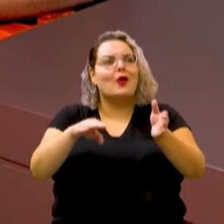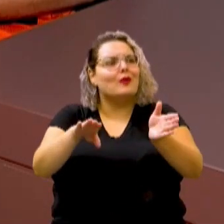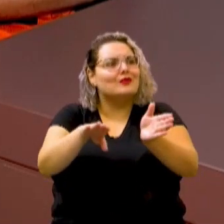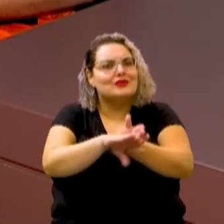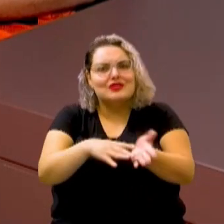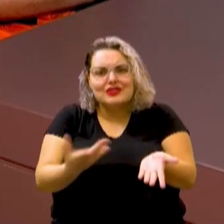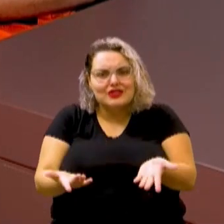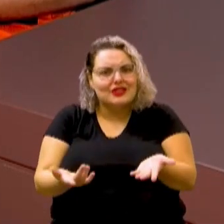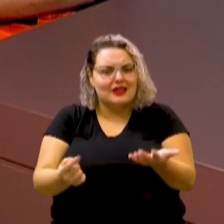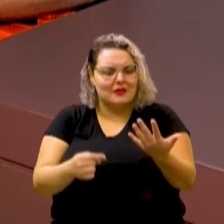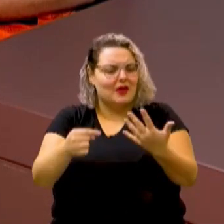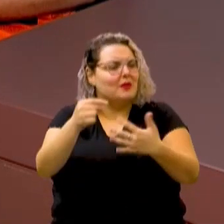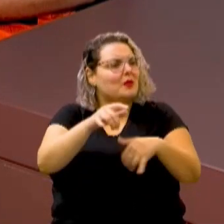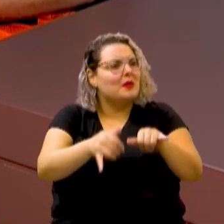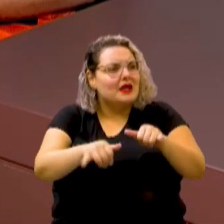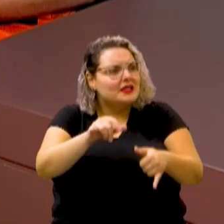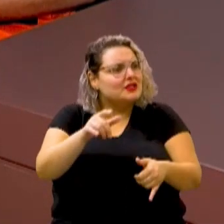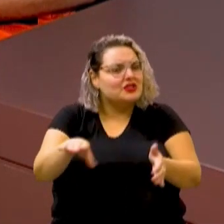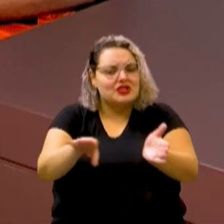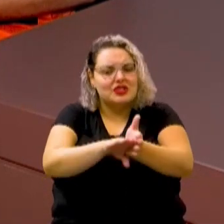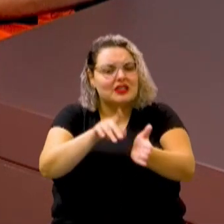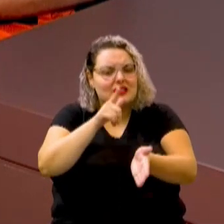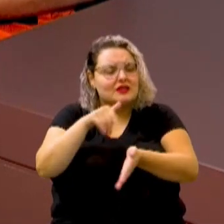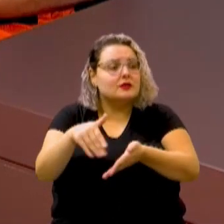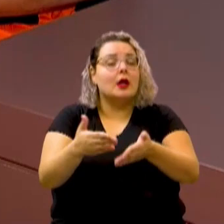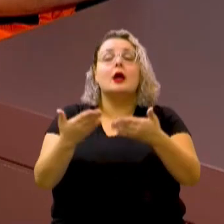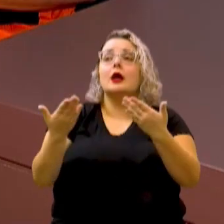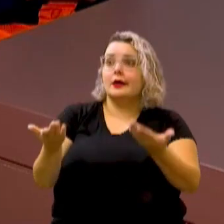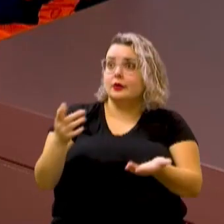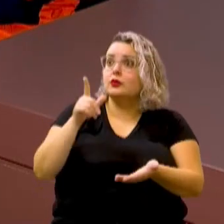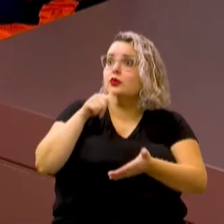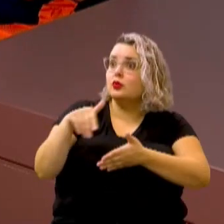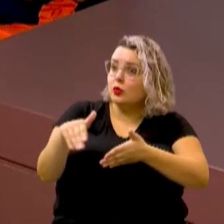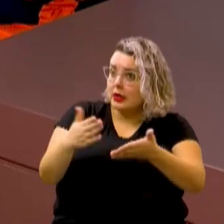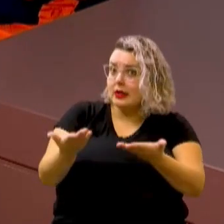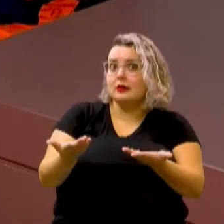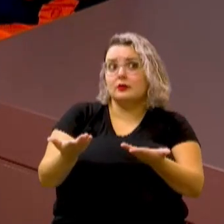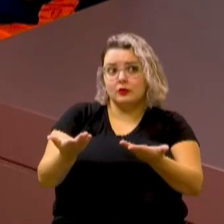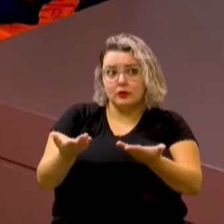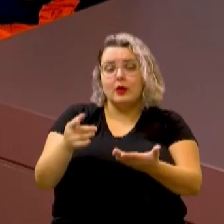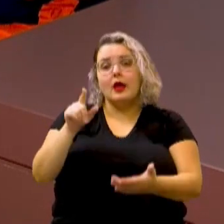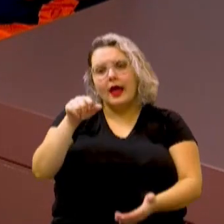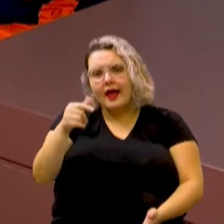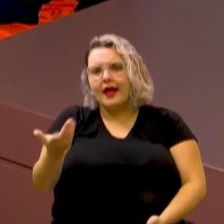chega, essa substância chega no rio? No rio. Então, muito